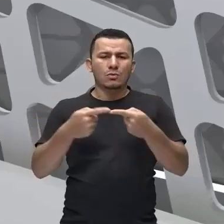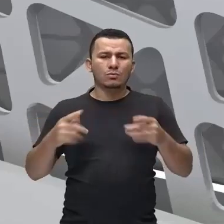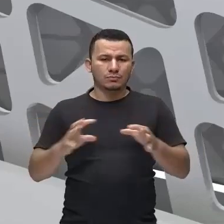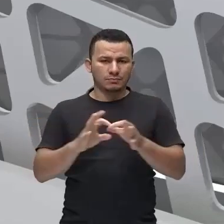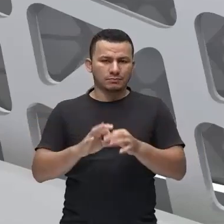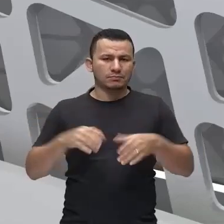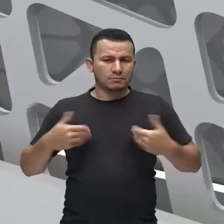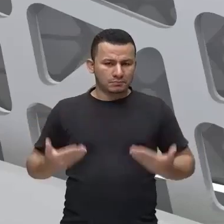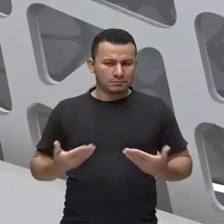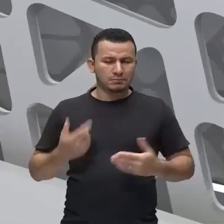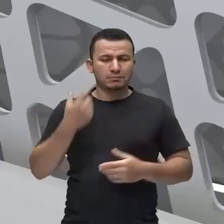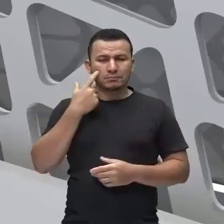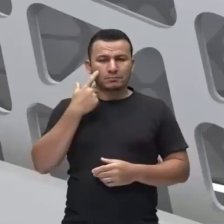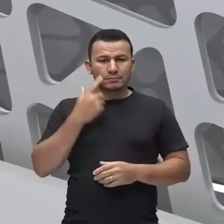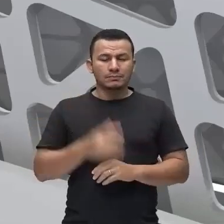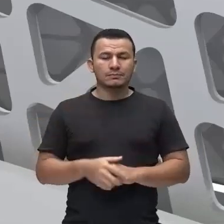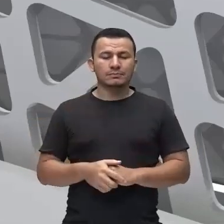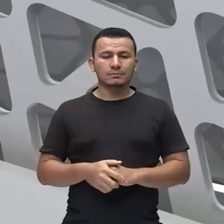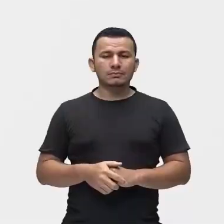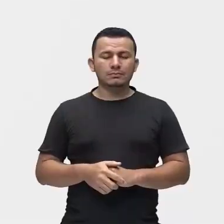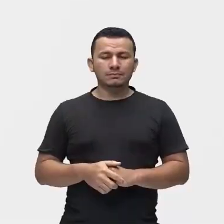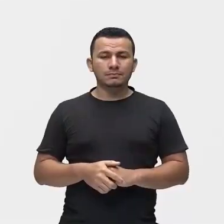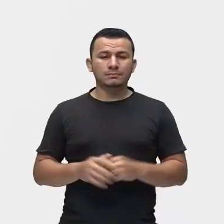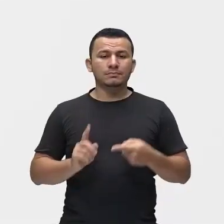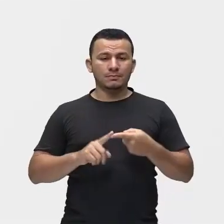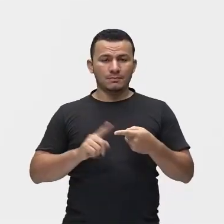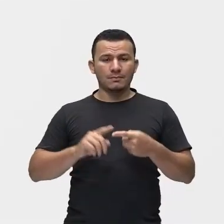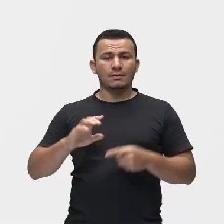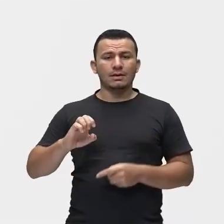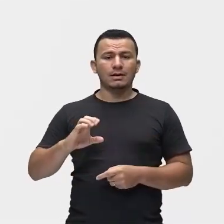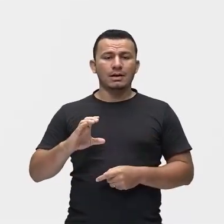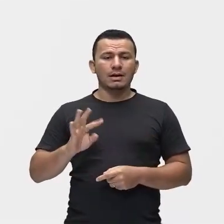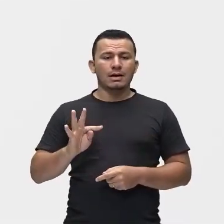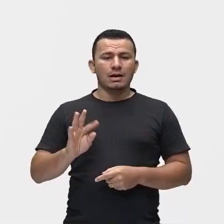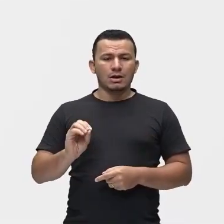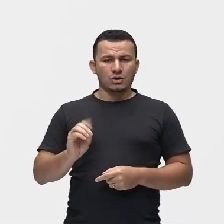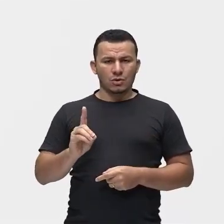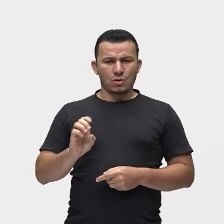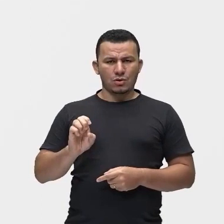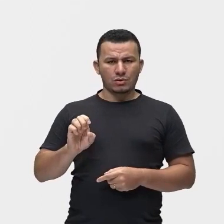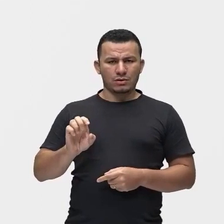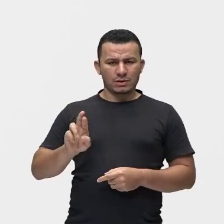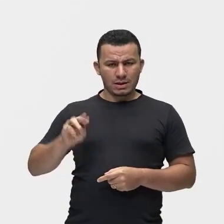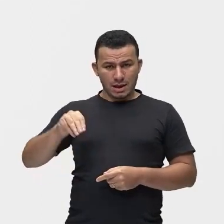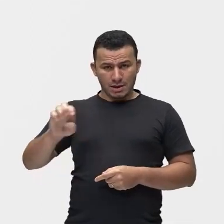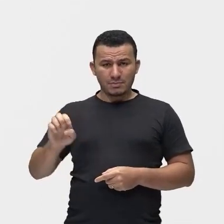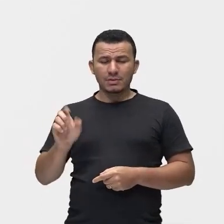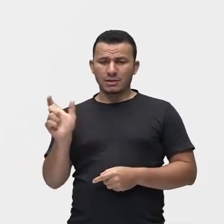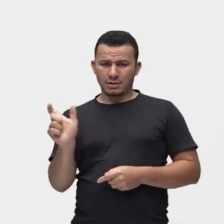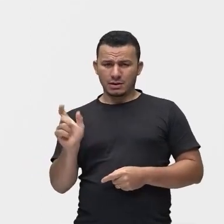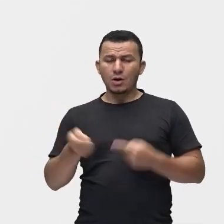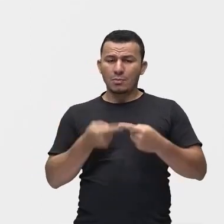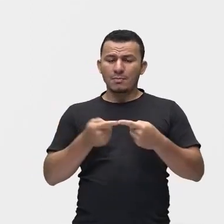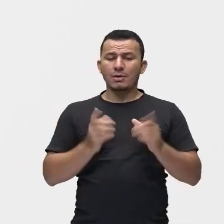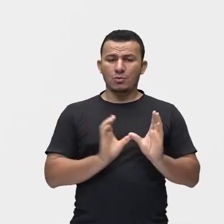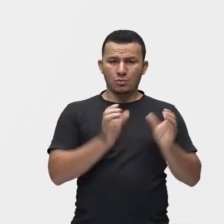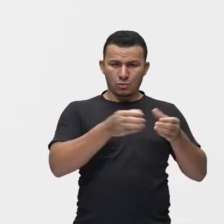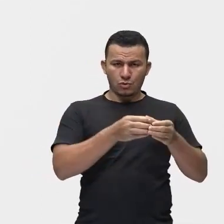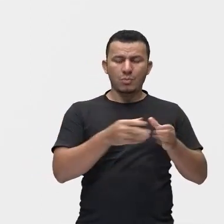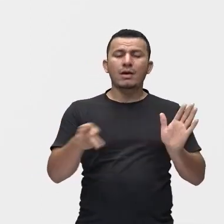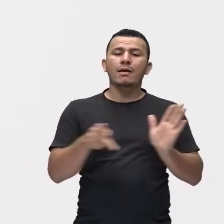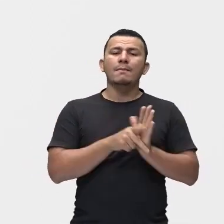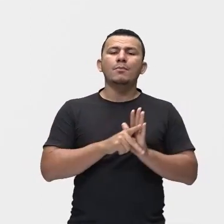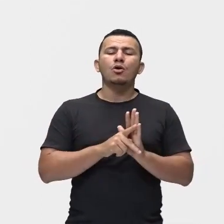relacionados, tá? Então, por exemplo, a ectoderme. A ectoderme está relacionada com